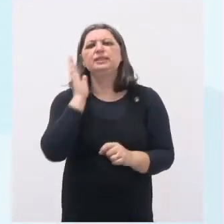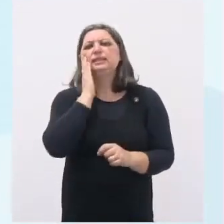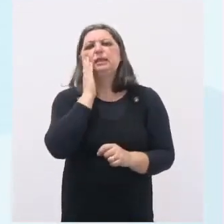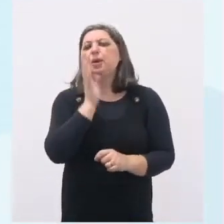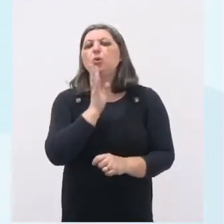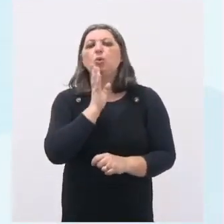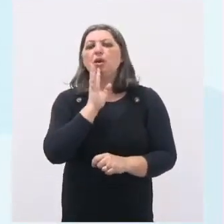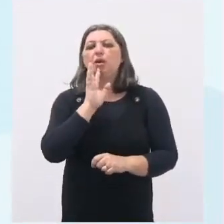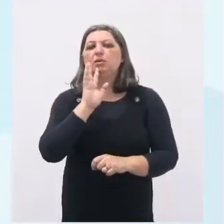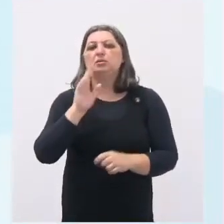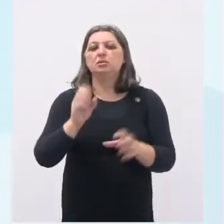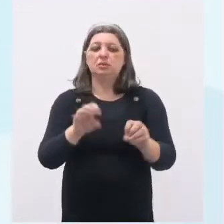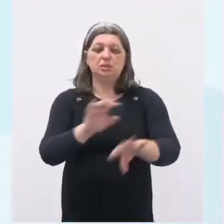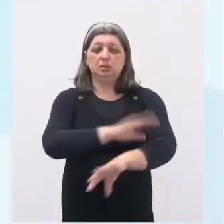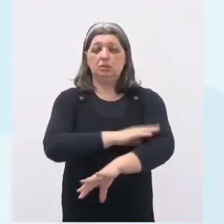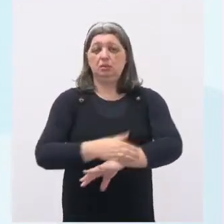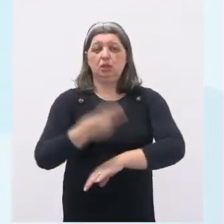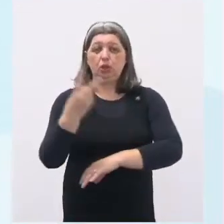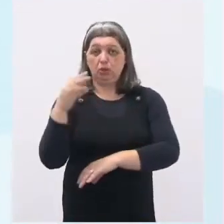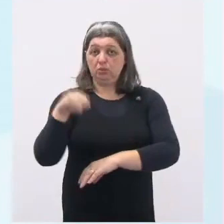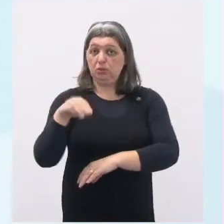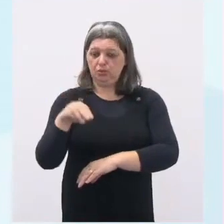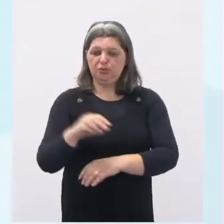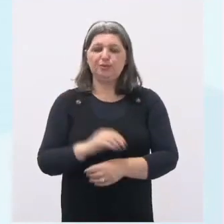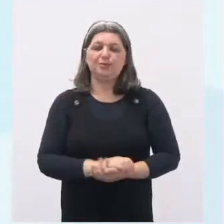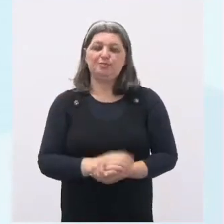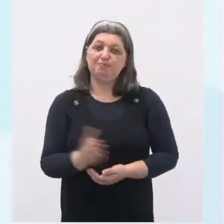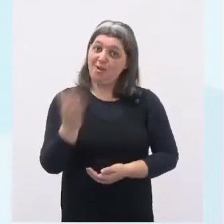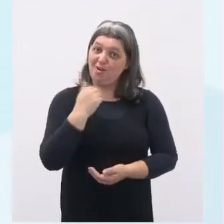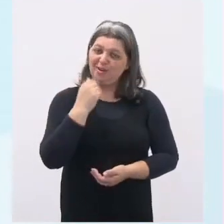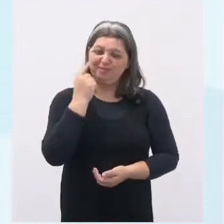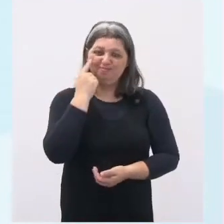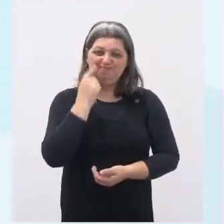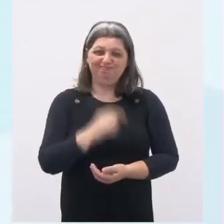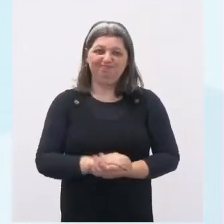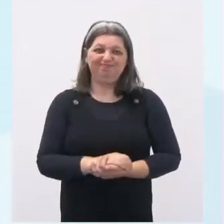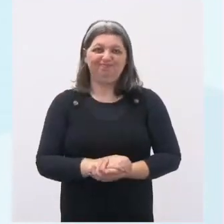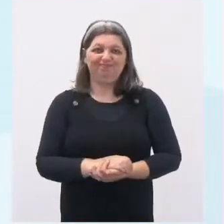vamos dar 2 minutos para vocês. Bora lá, pessoal.